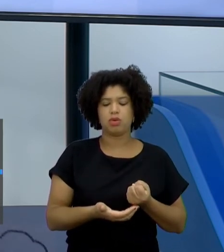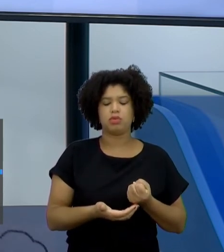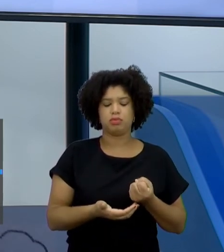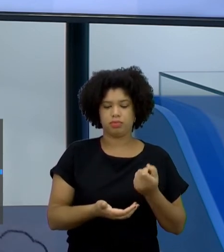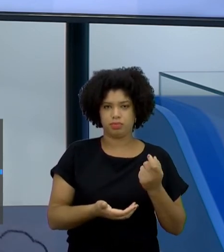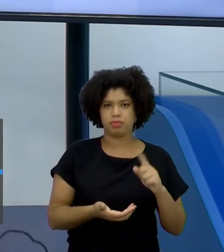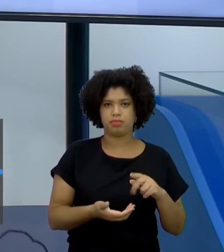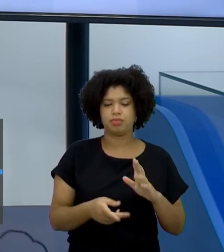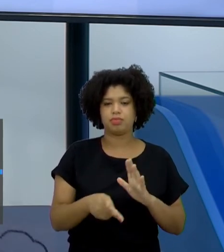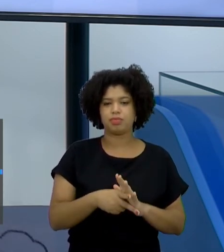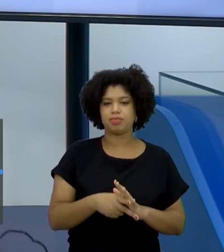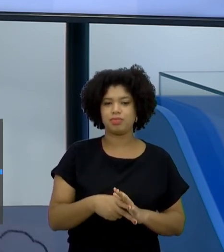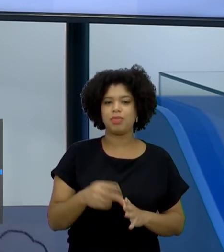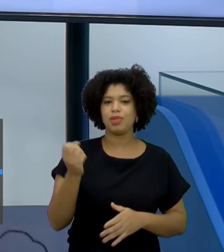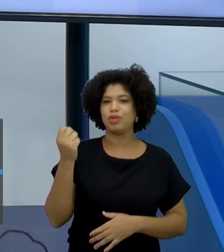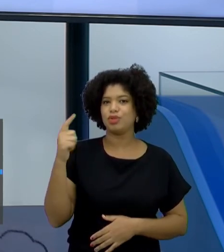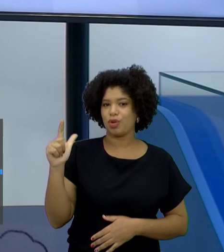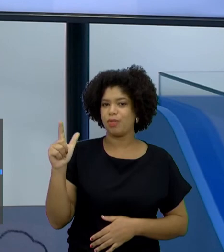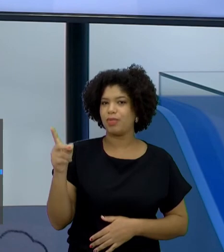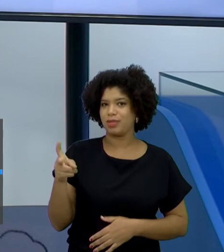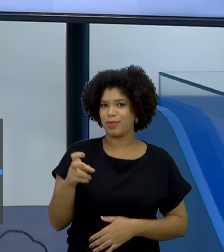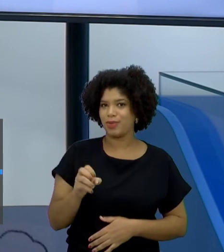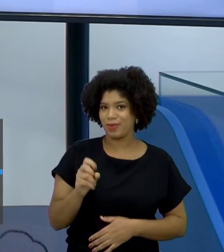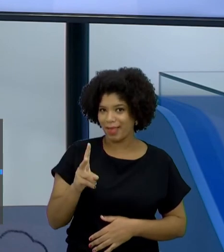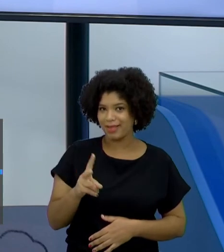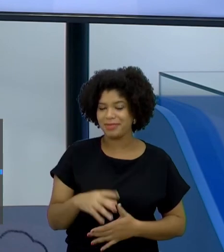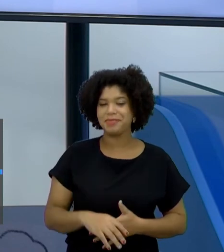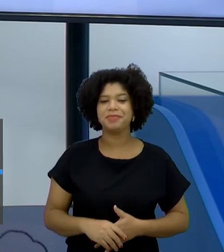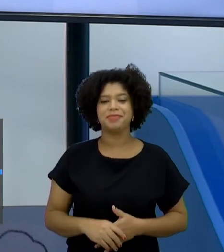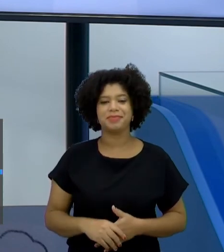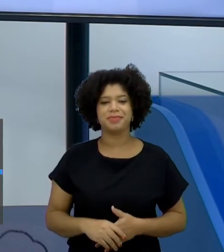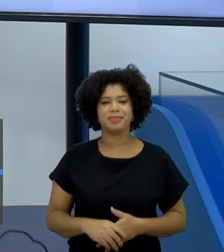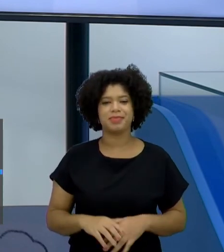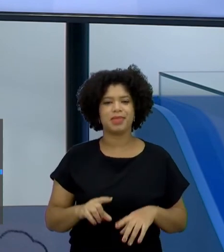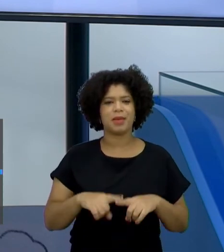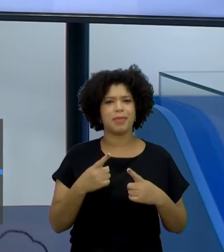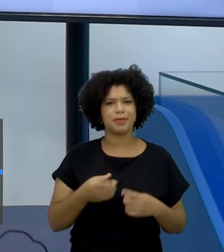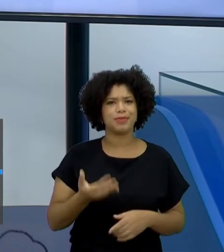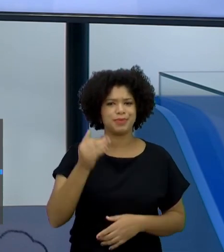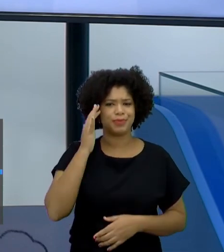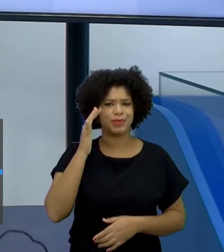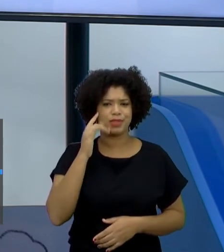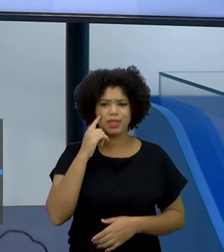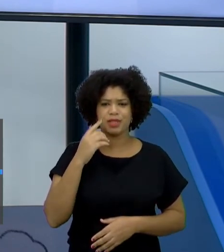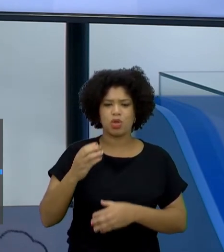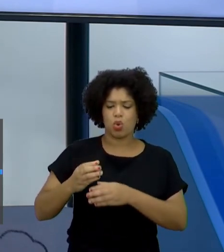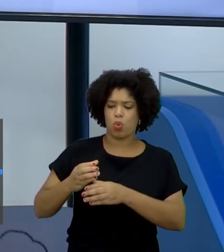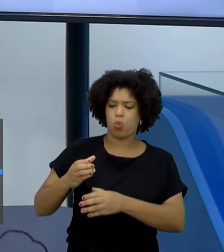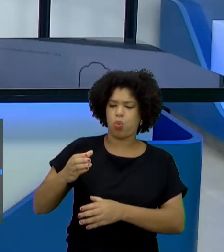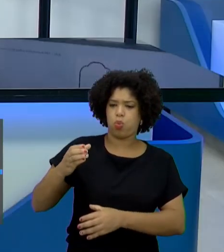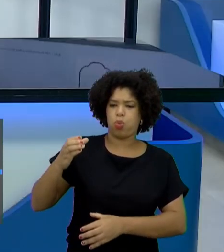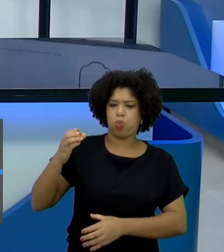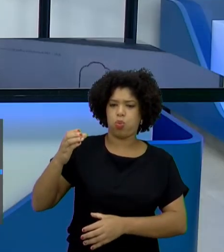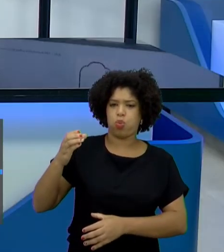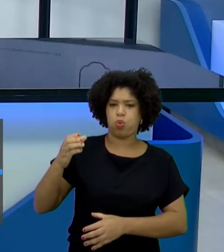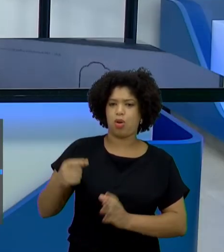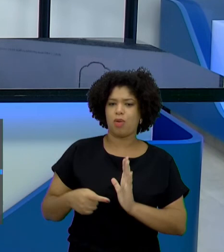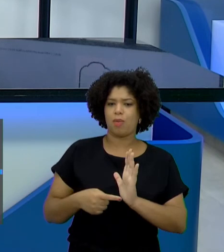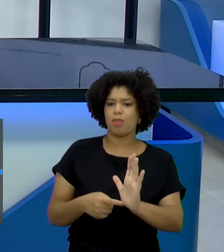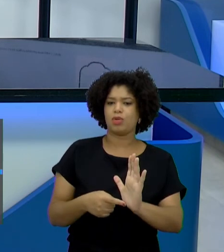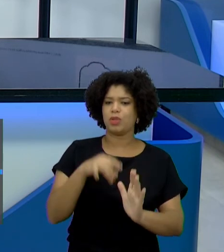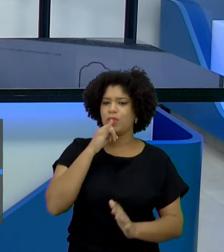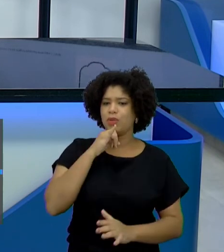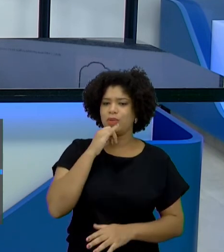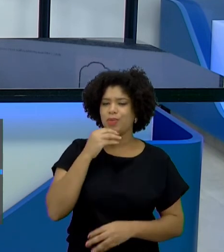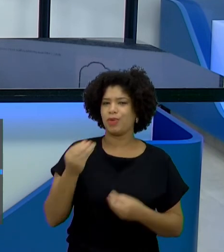refletor de raios. Tudo bem. Agora, quando a gente pensa numa garrafa, uma garrafa aqui que eu trouxe para a gente